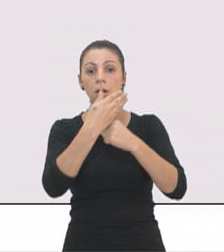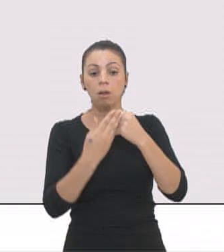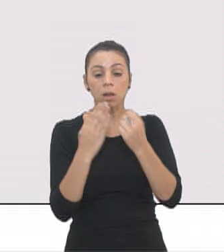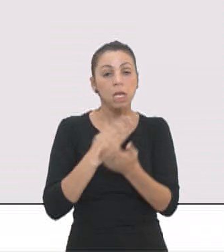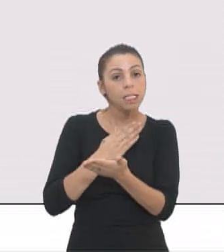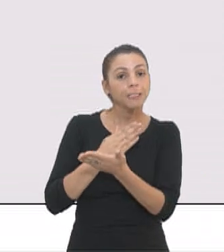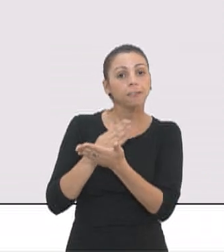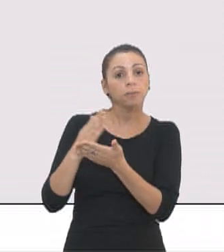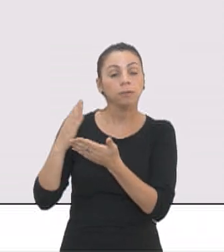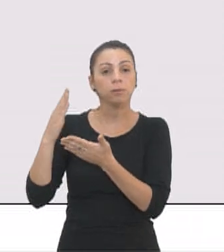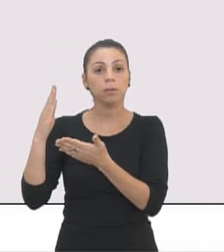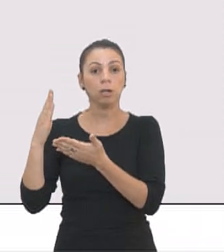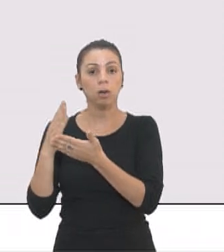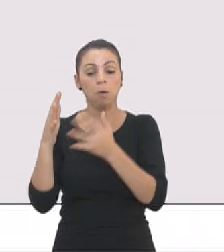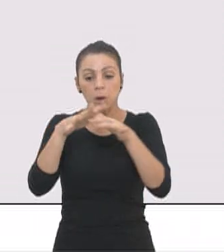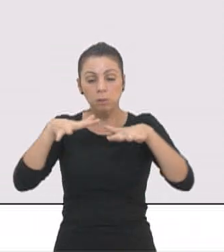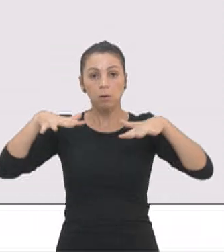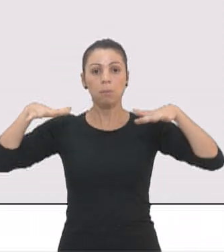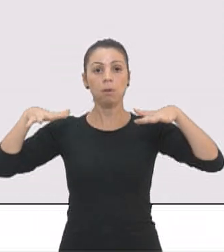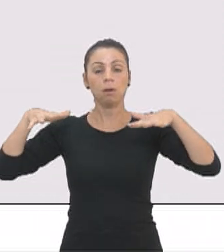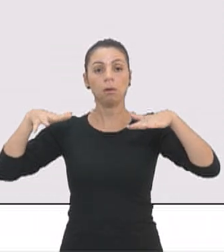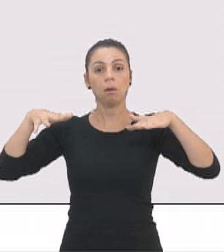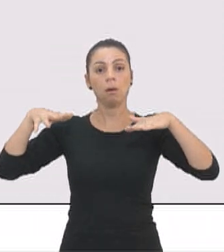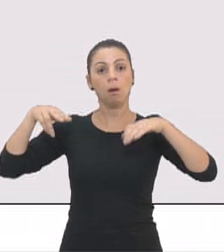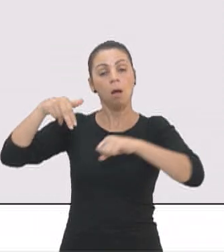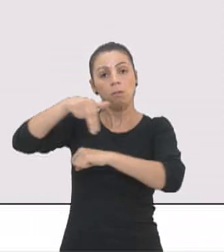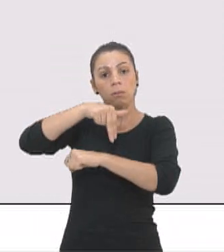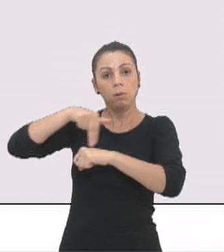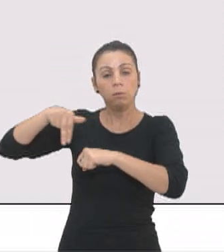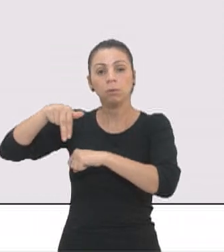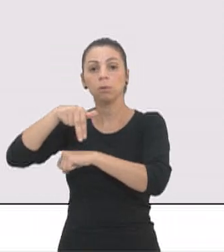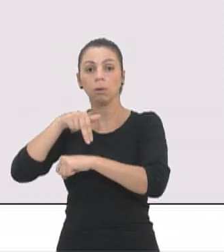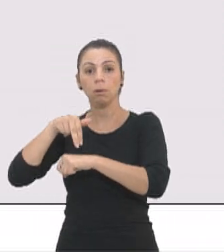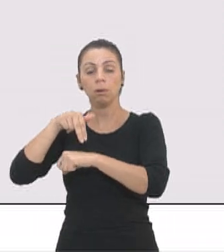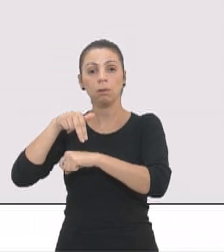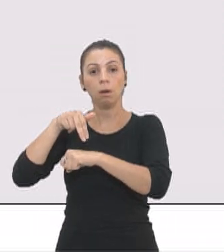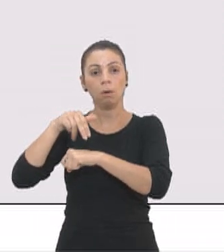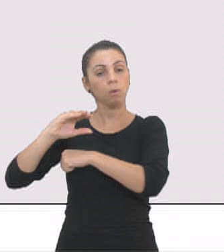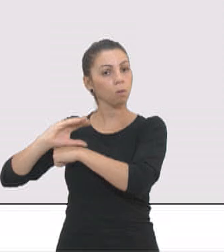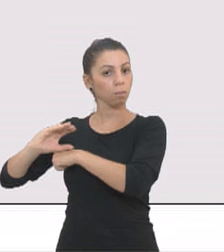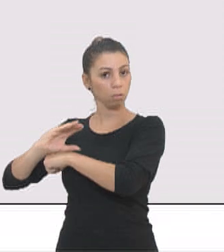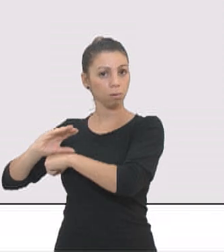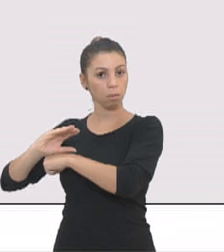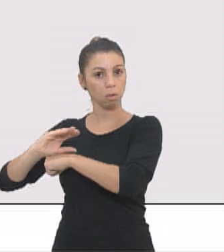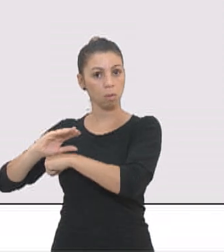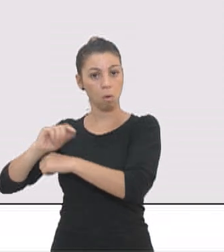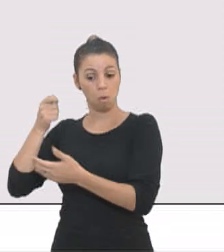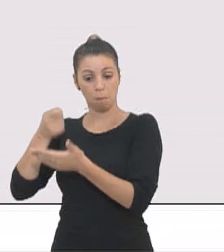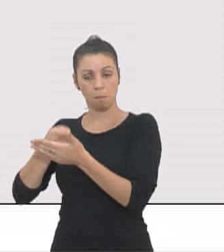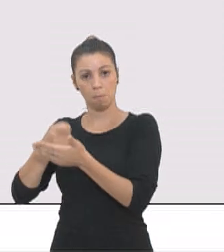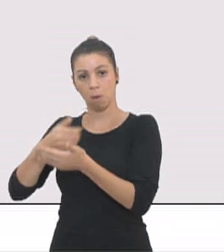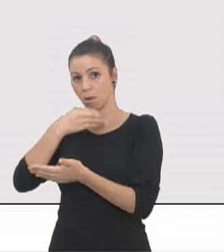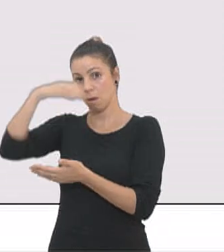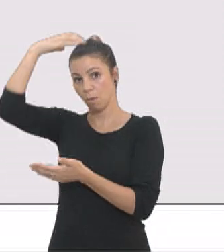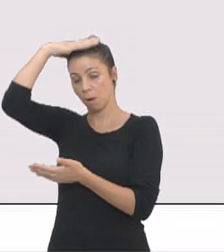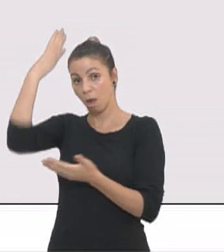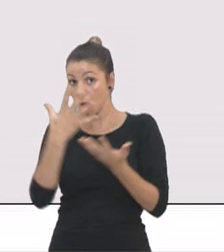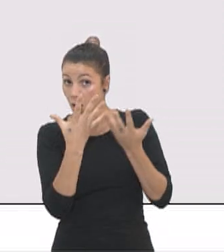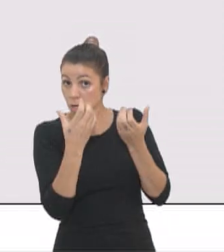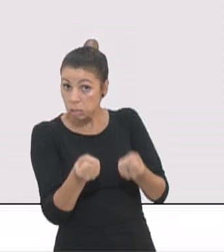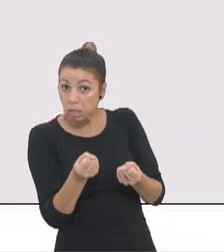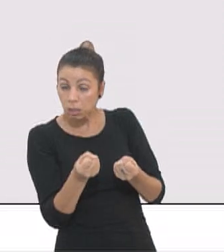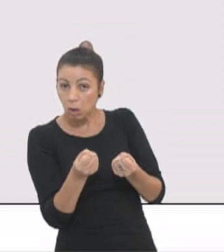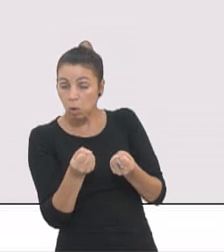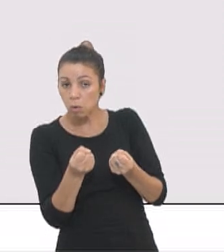a uma Assembleia Nacional Constituinte, cria uma Constituição e obrigam o rei a aceitá-la, com o apoio